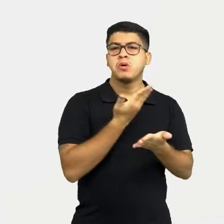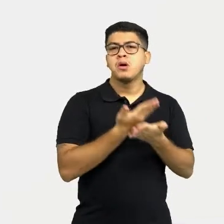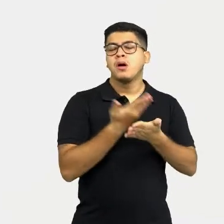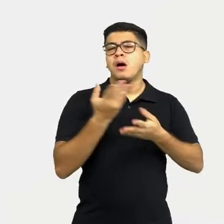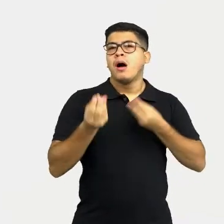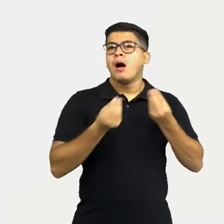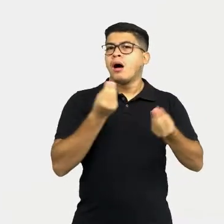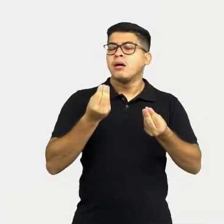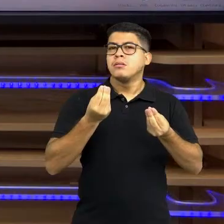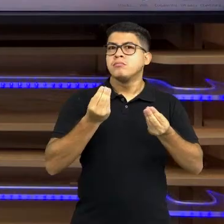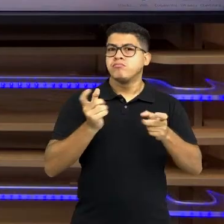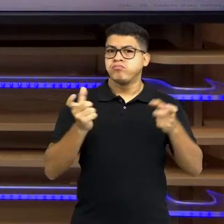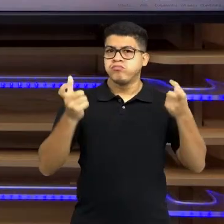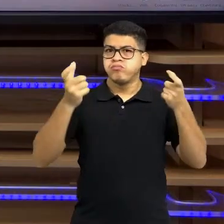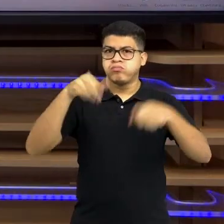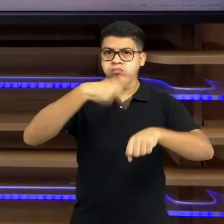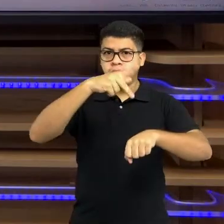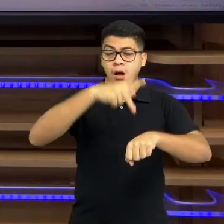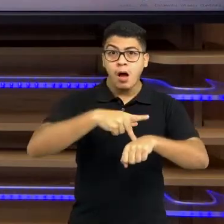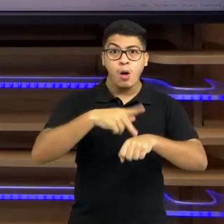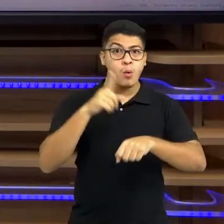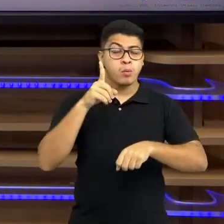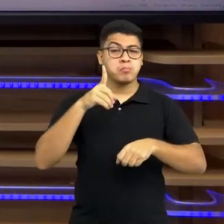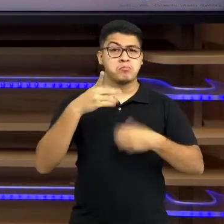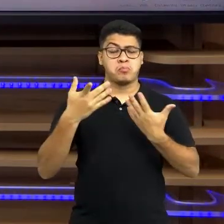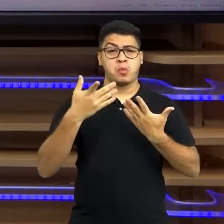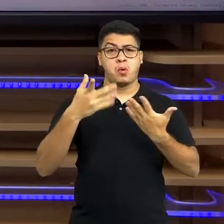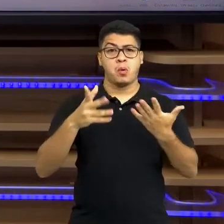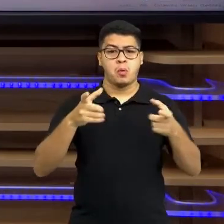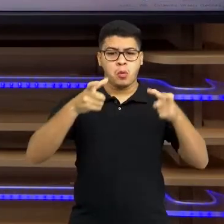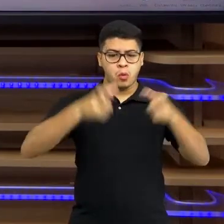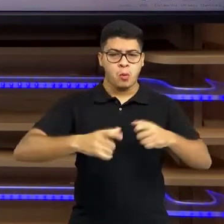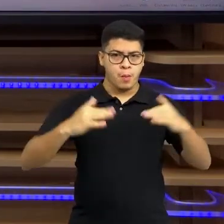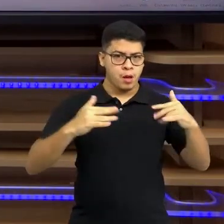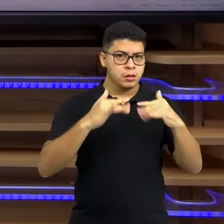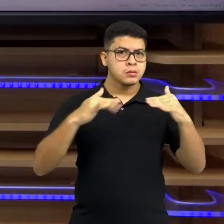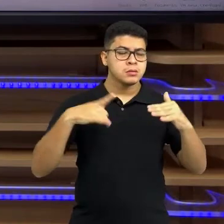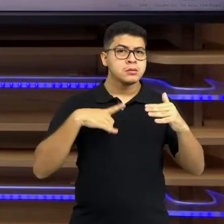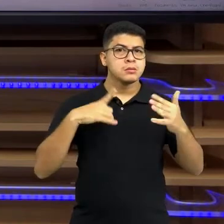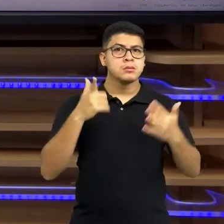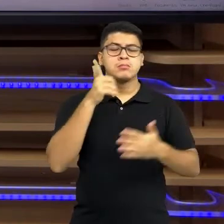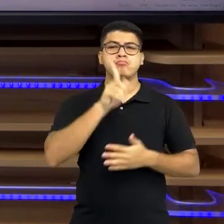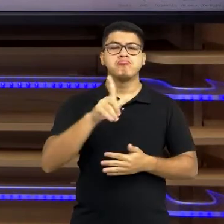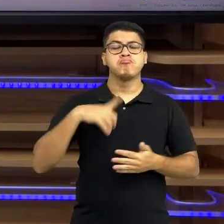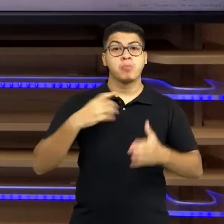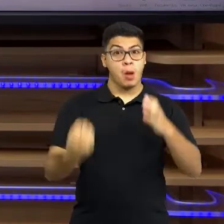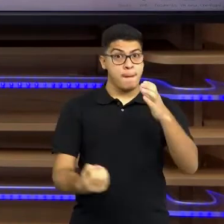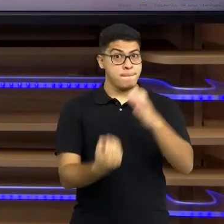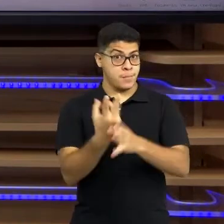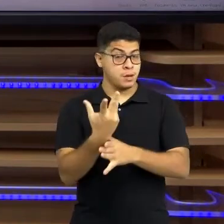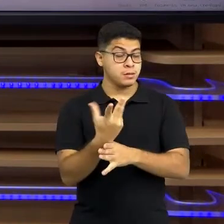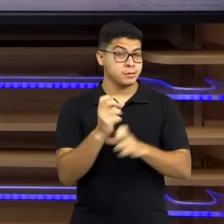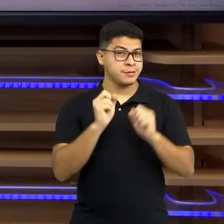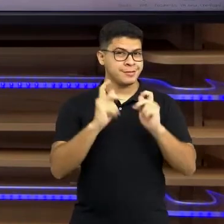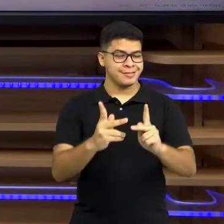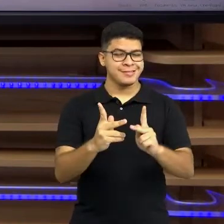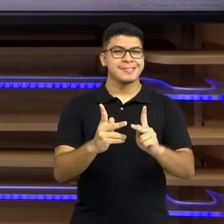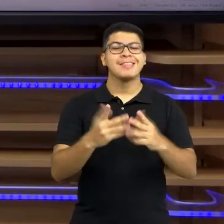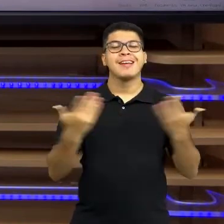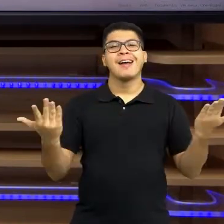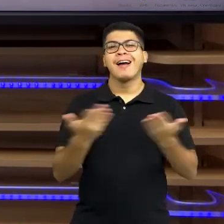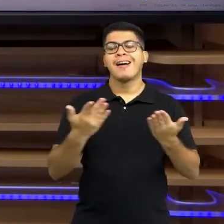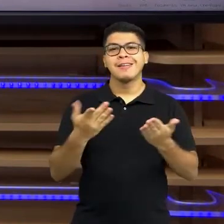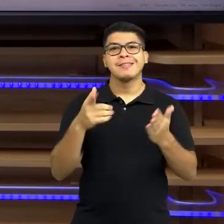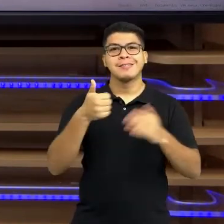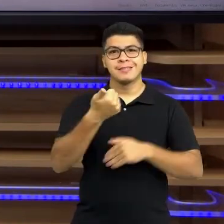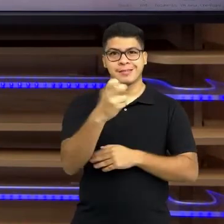grande cidade, né, no país, na matriz onde aquela empresa surgiu. Certo, pessoal? Essa